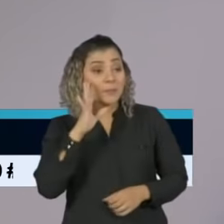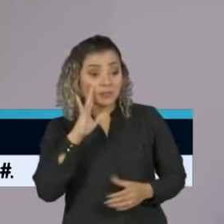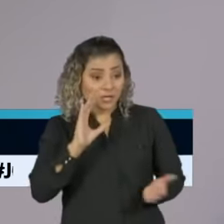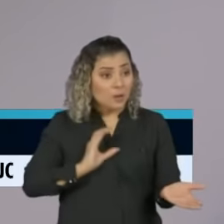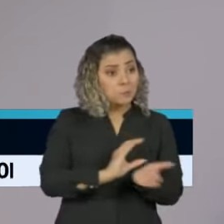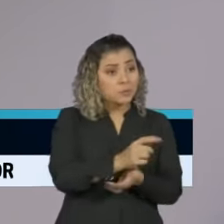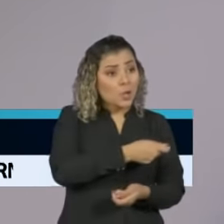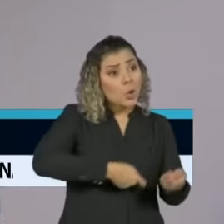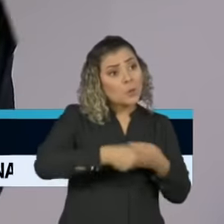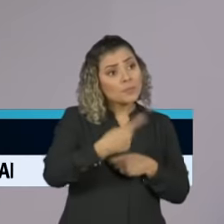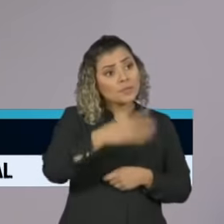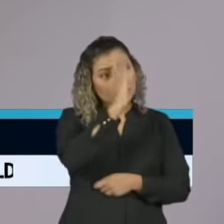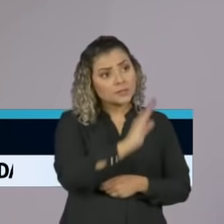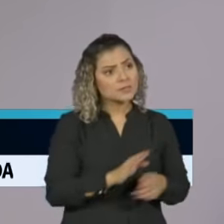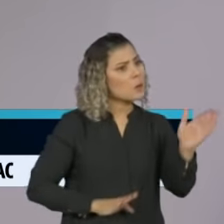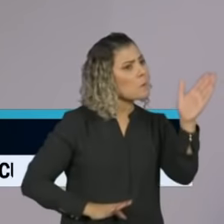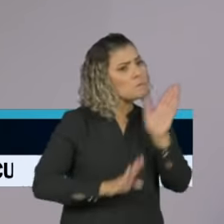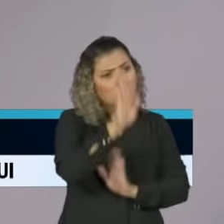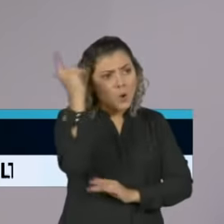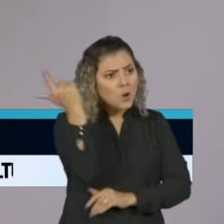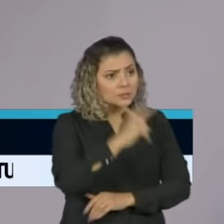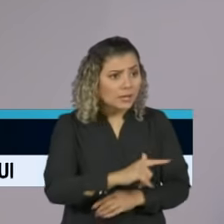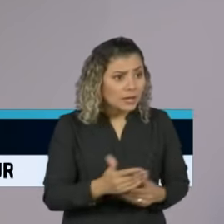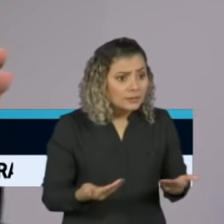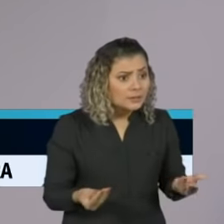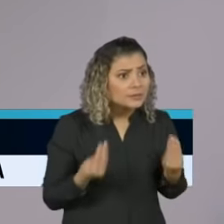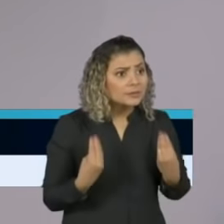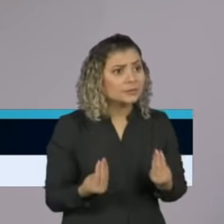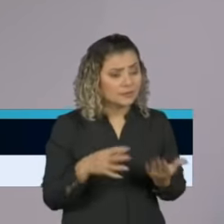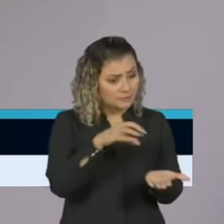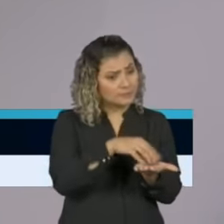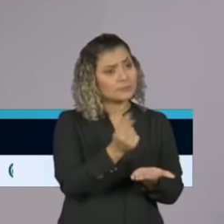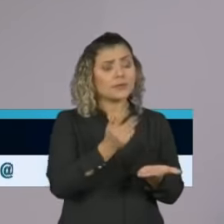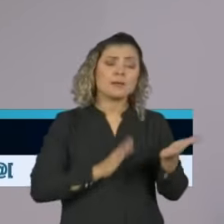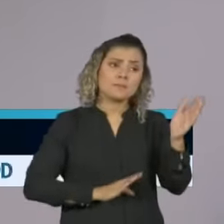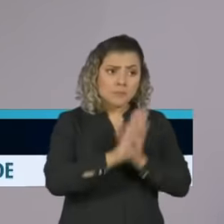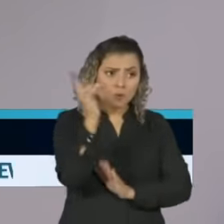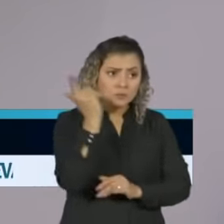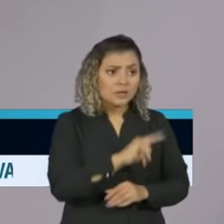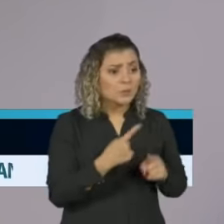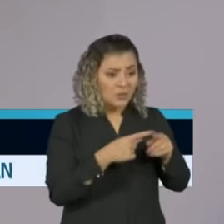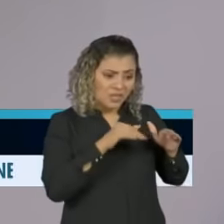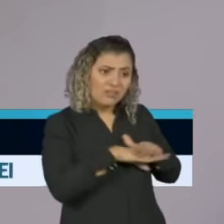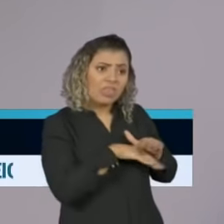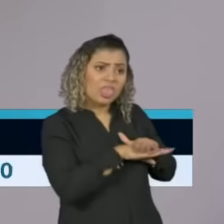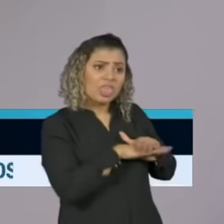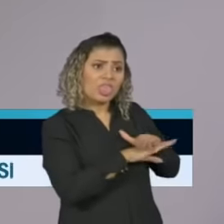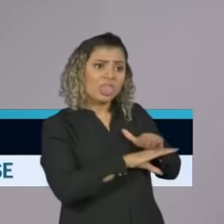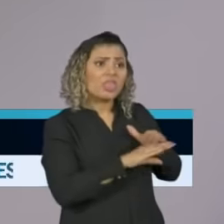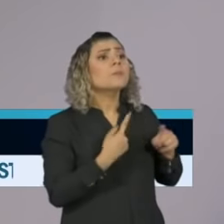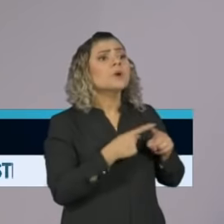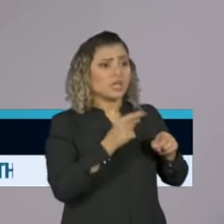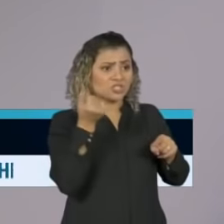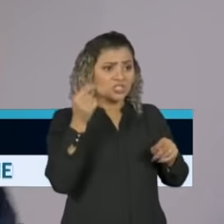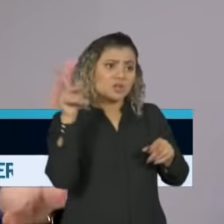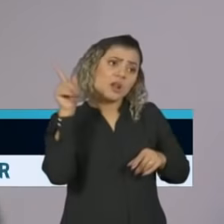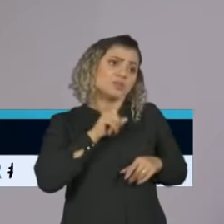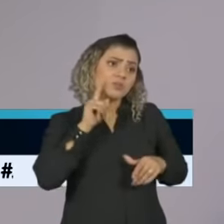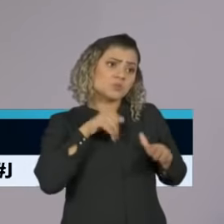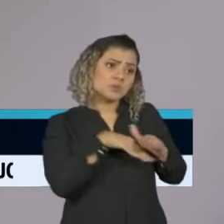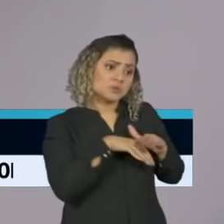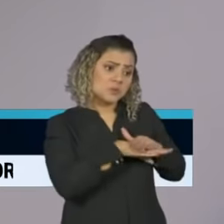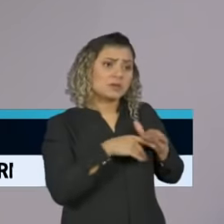economia brasileira, a Bolsa explode. A Bolsa explode porque esse dinheiro tem ficado depositado lá nos Estados Unidos,